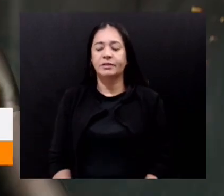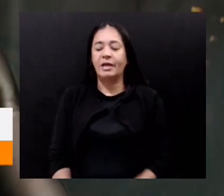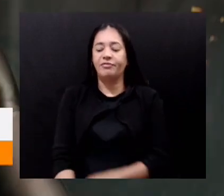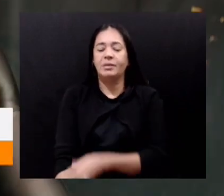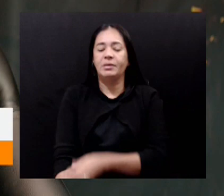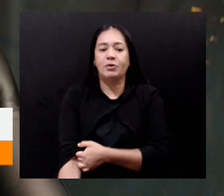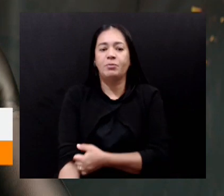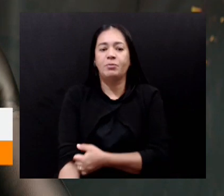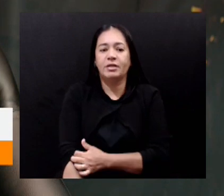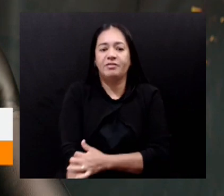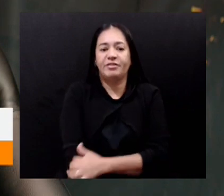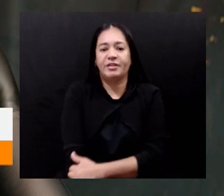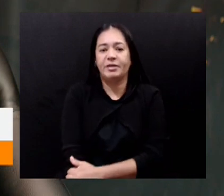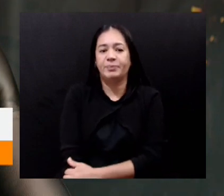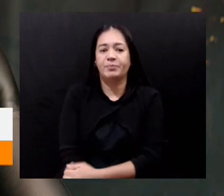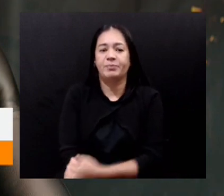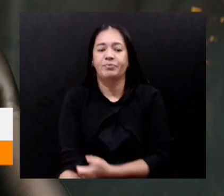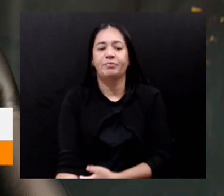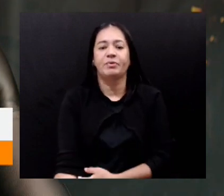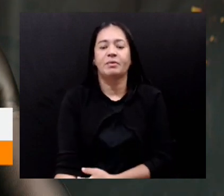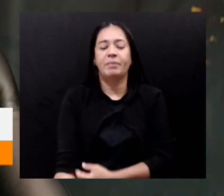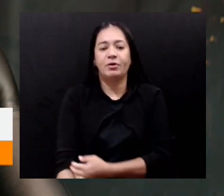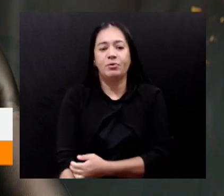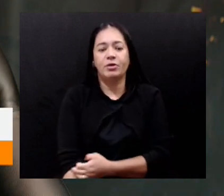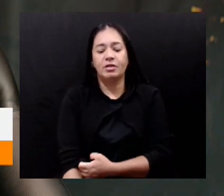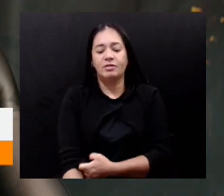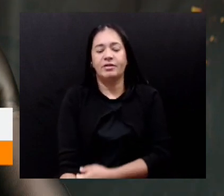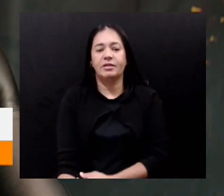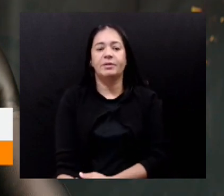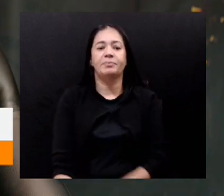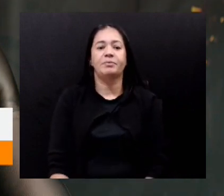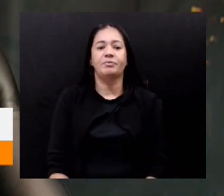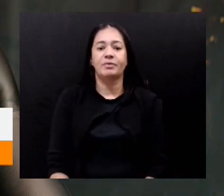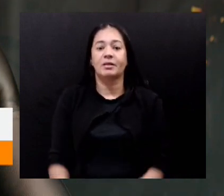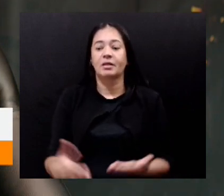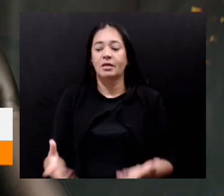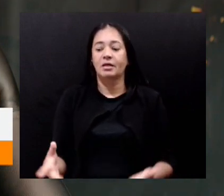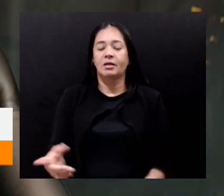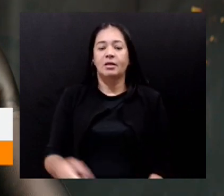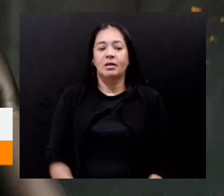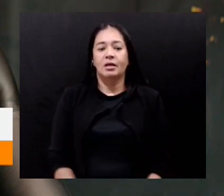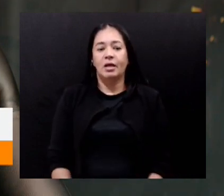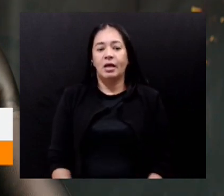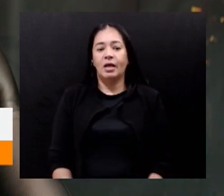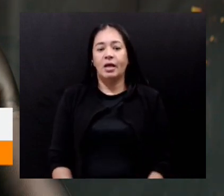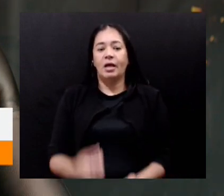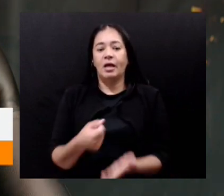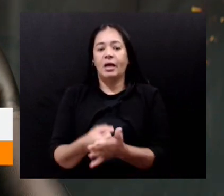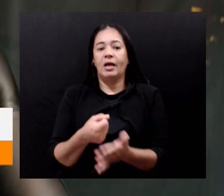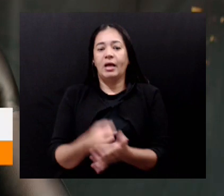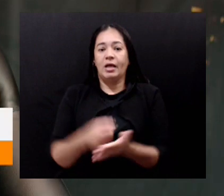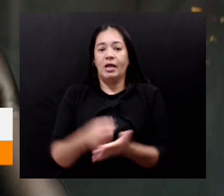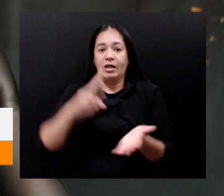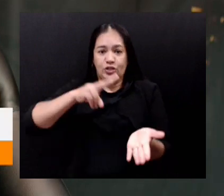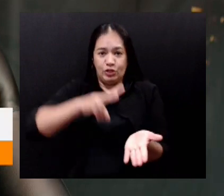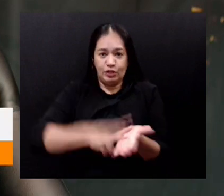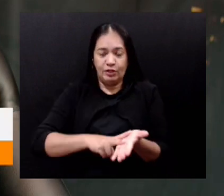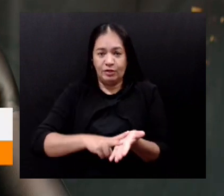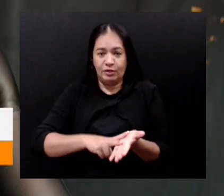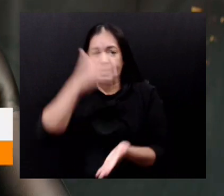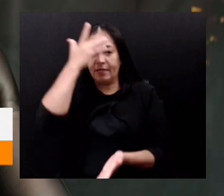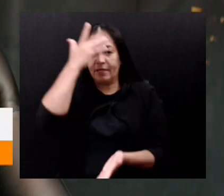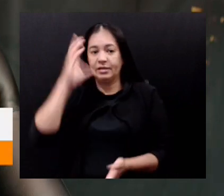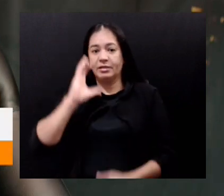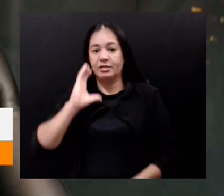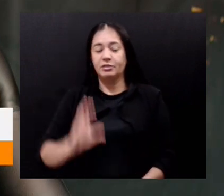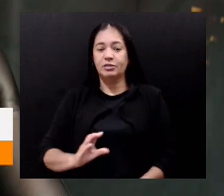país, cada lei, né? No último dia 10 entrou em vigor no Brasil a exigência de visto para os cidadãos dos Estados Unidos,